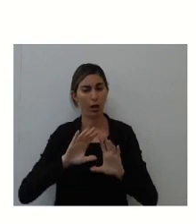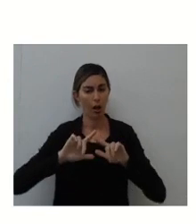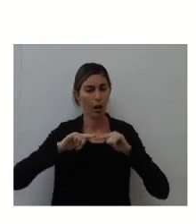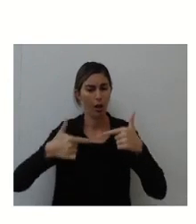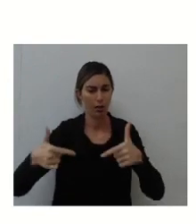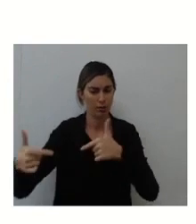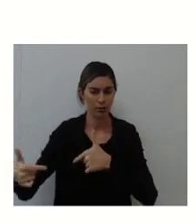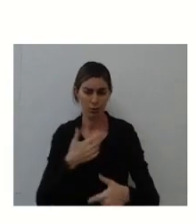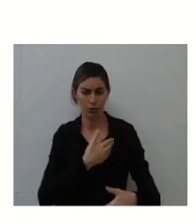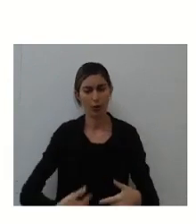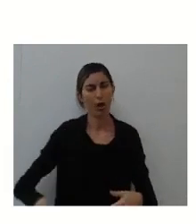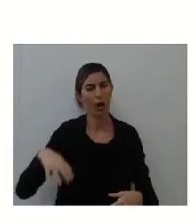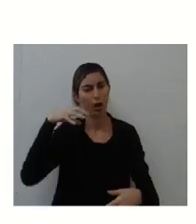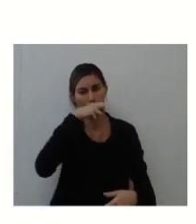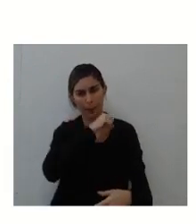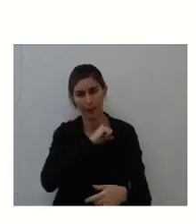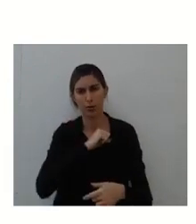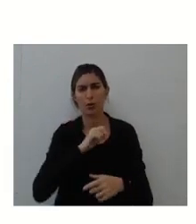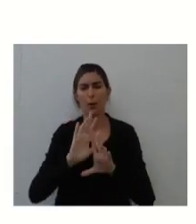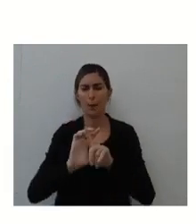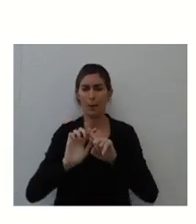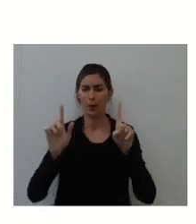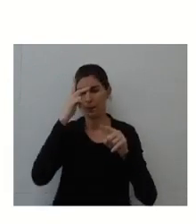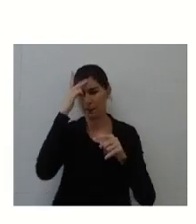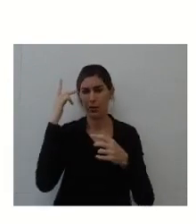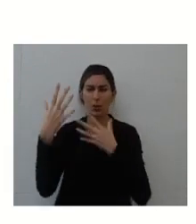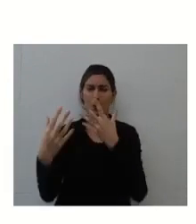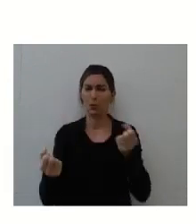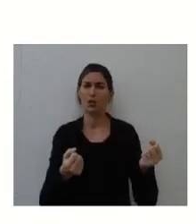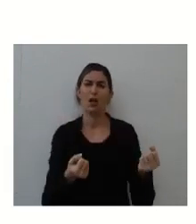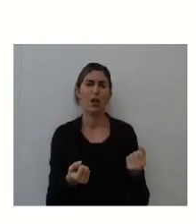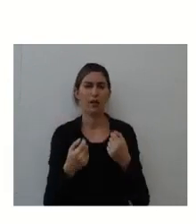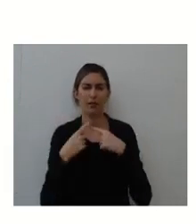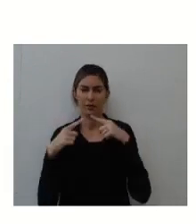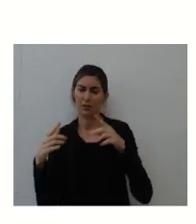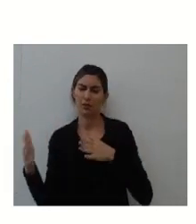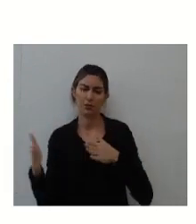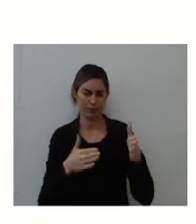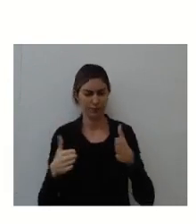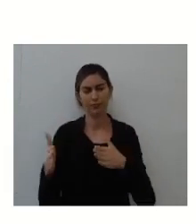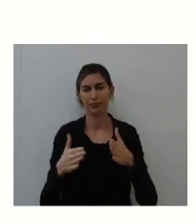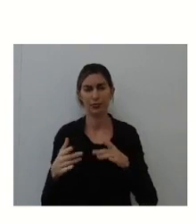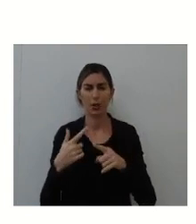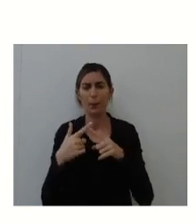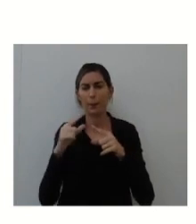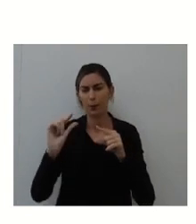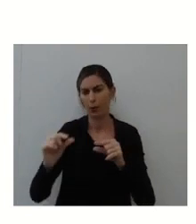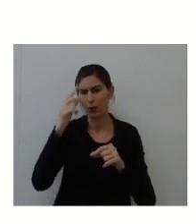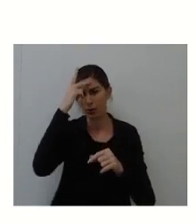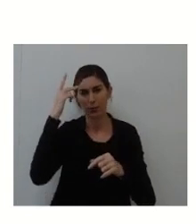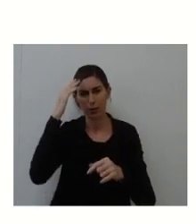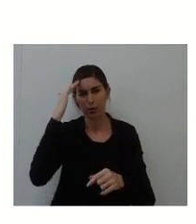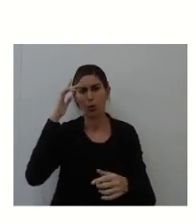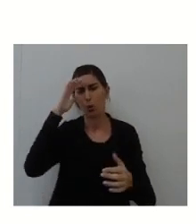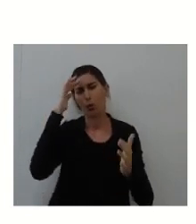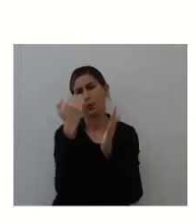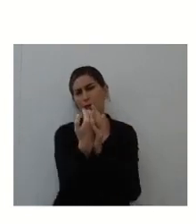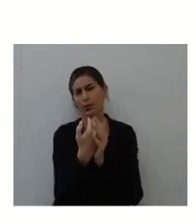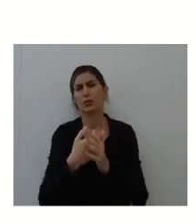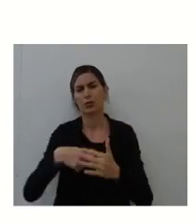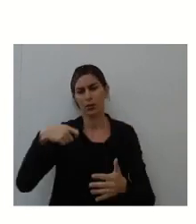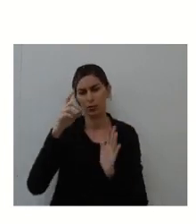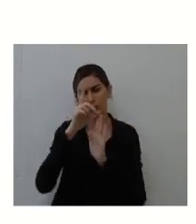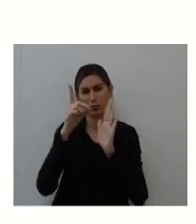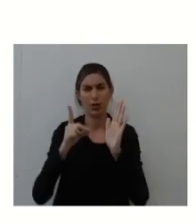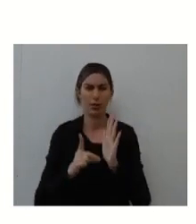rápida, mas considerada por muita gente um alarde, pelo menos naquele momento. Poucas pessoas cumpriram o decreto à risca no